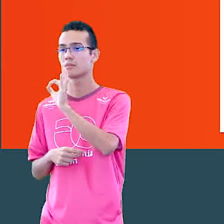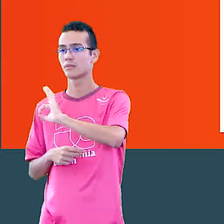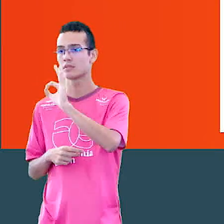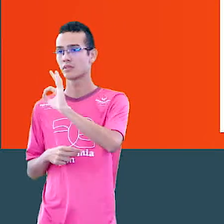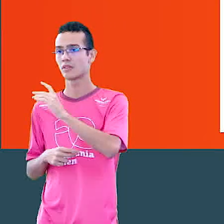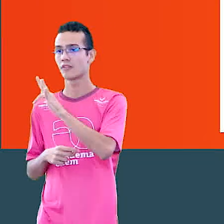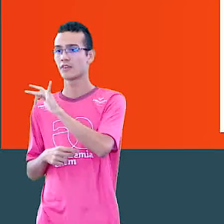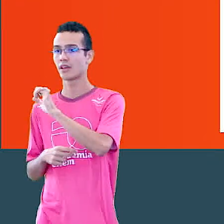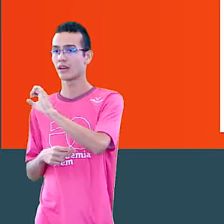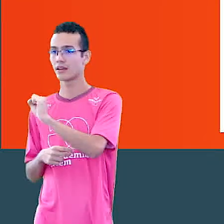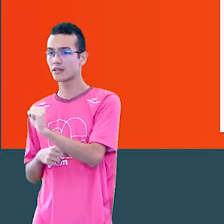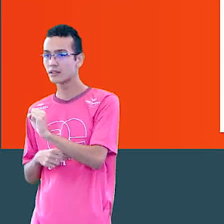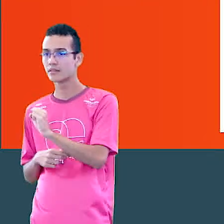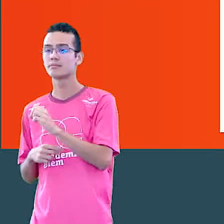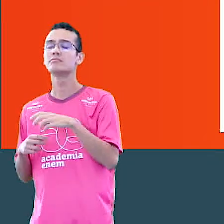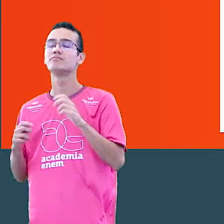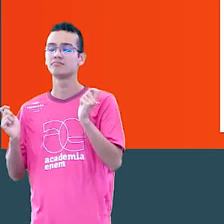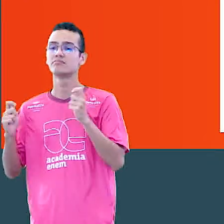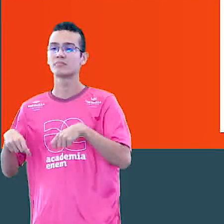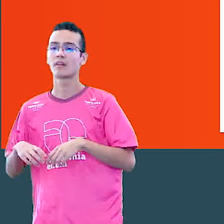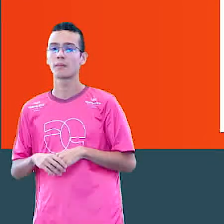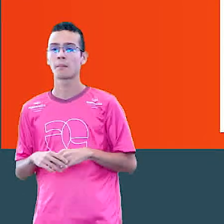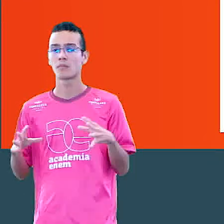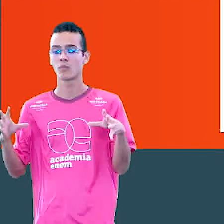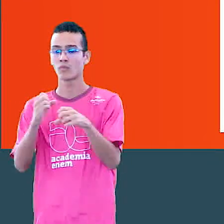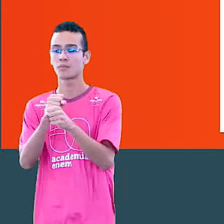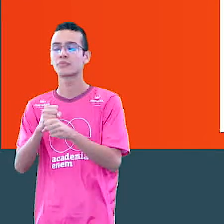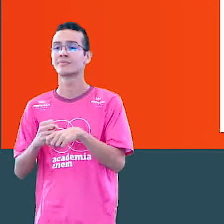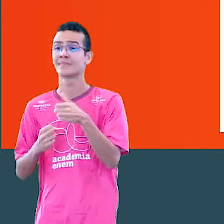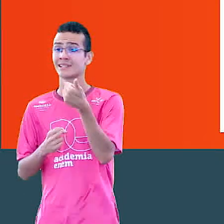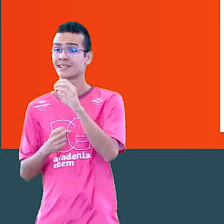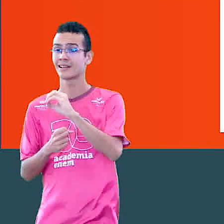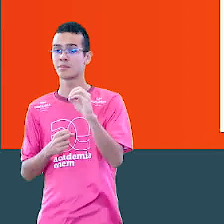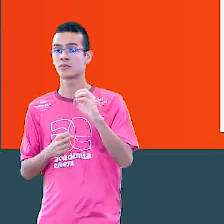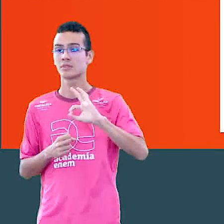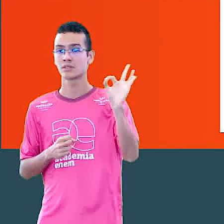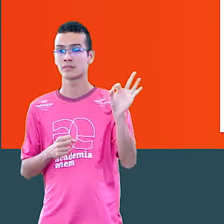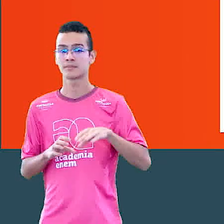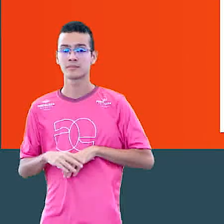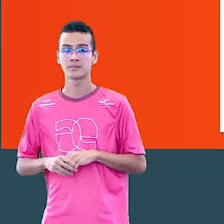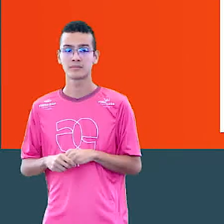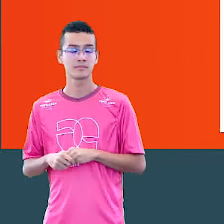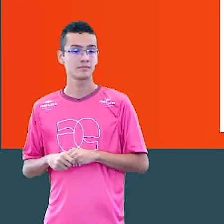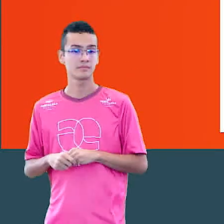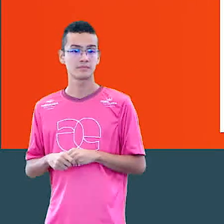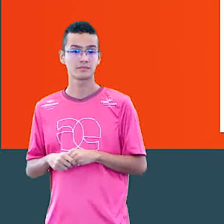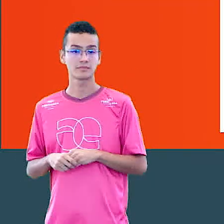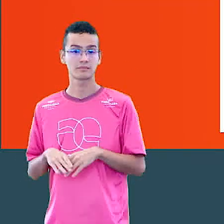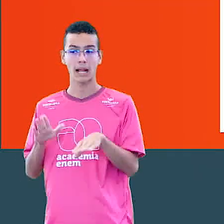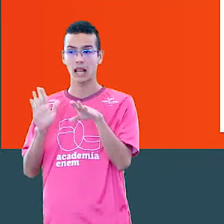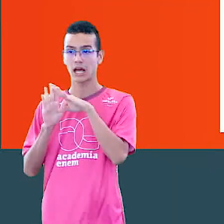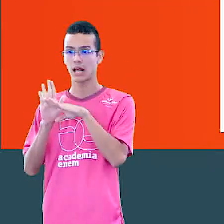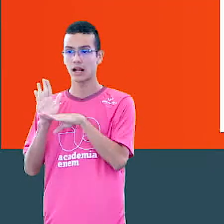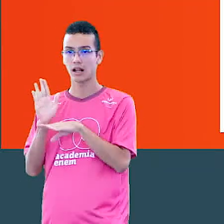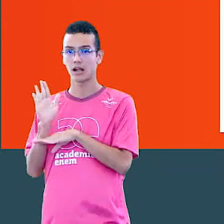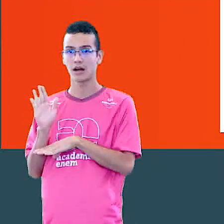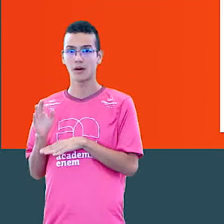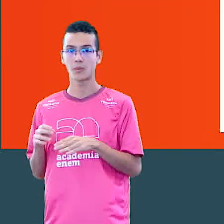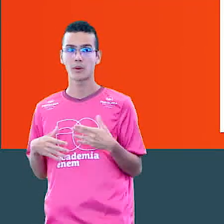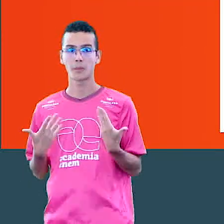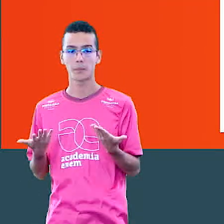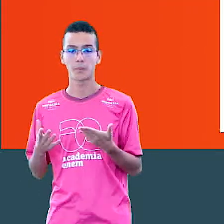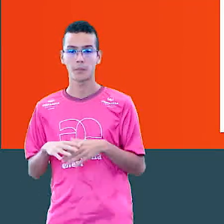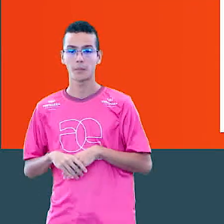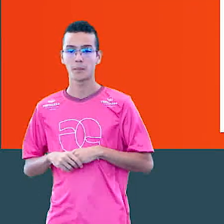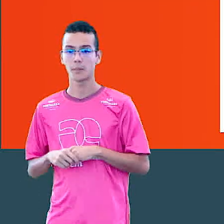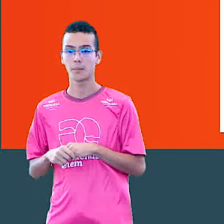vai pagar só a parte do FIES, a parte do ProUni não, ok? Professora. E quais são os critérios aqui?